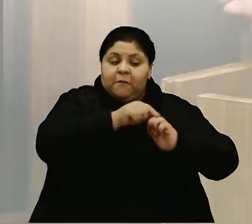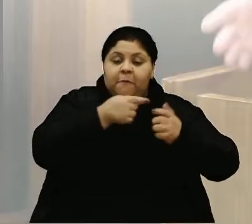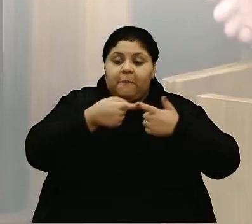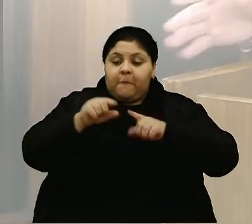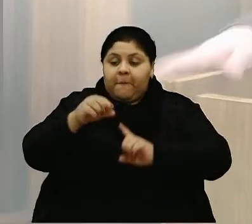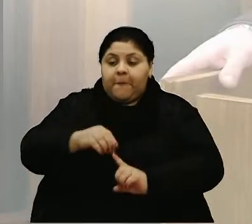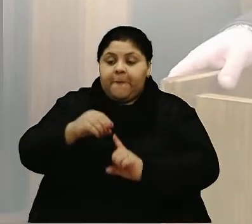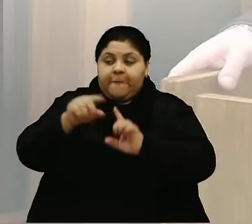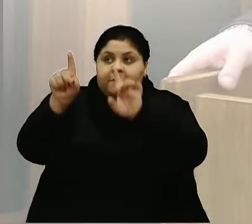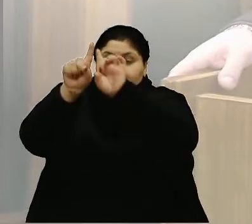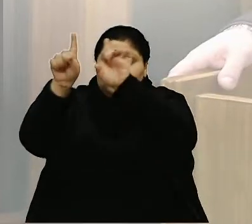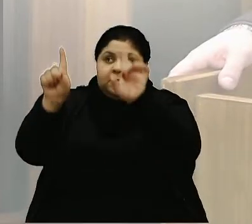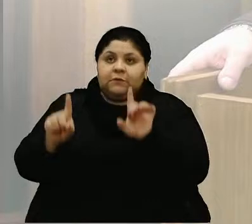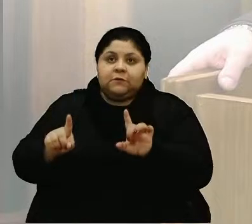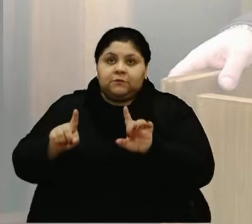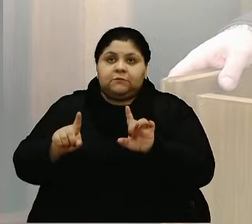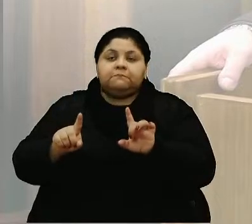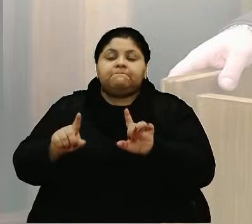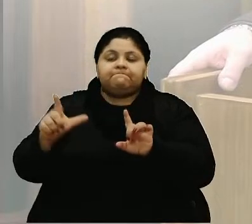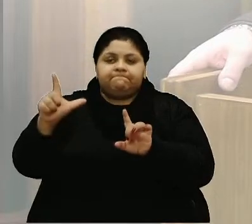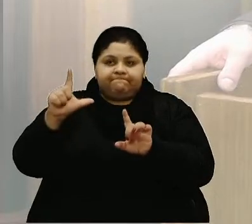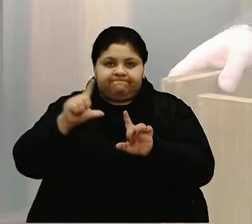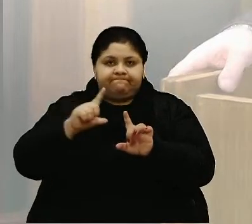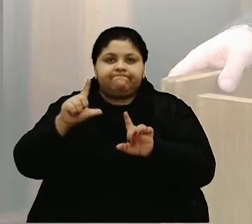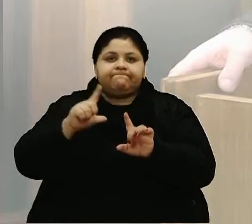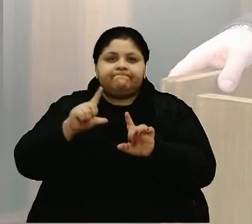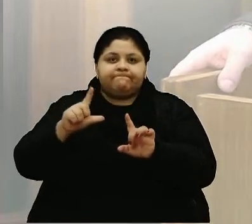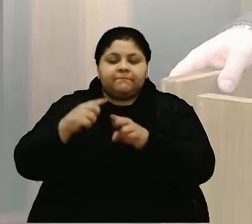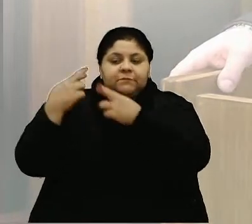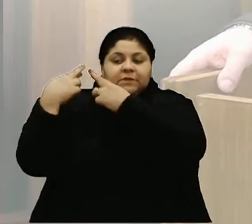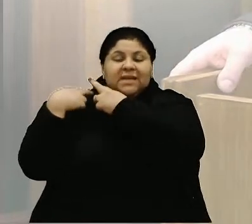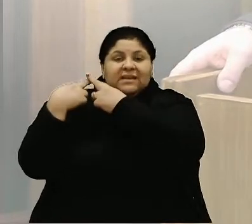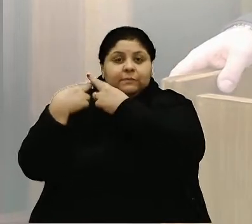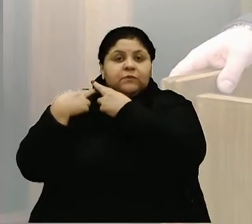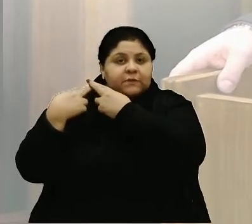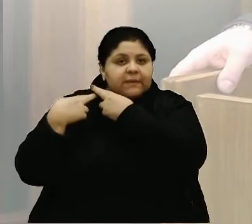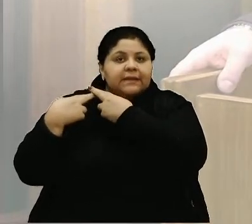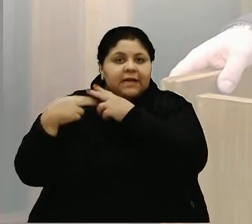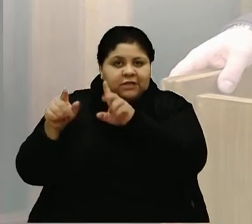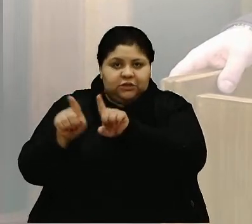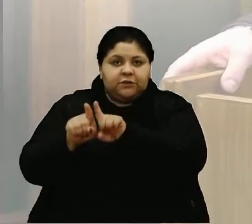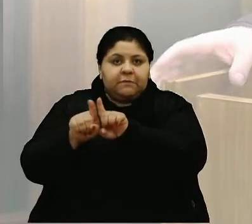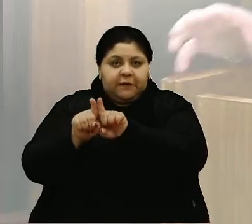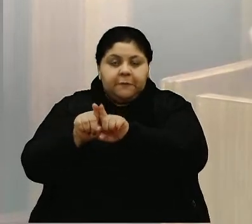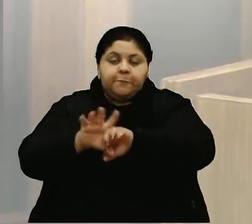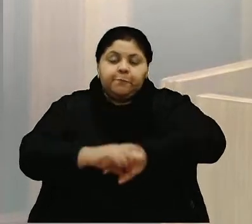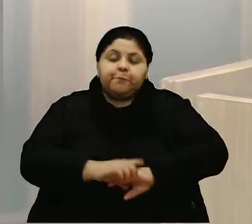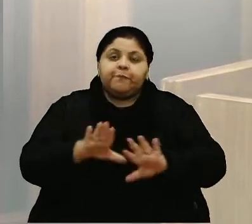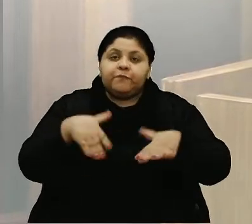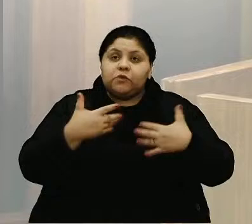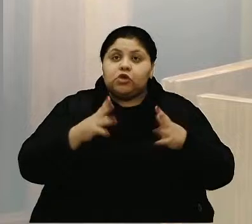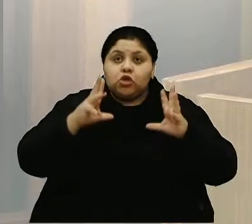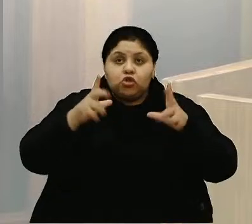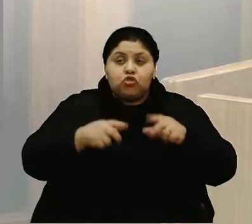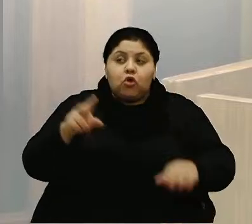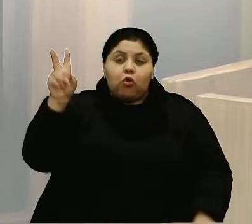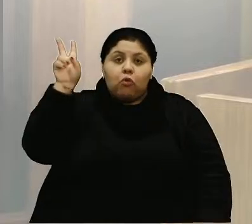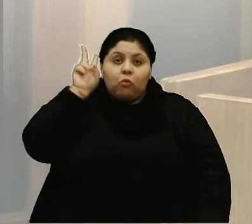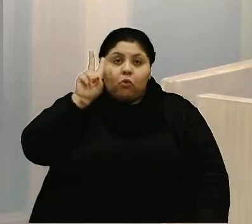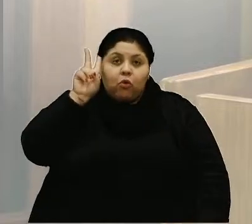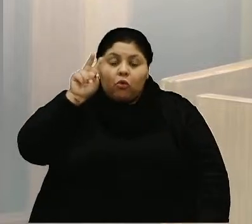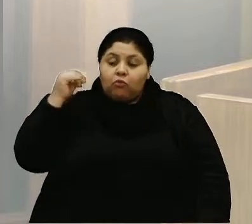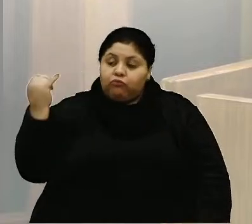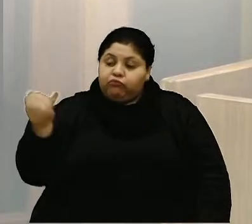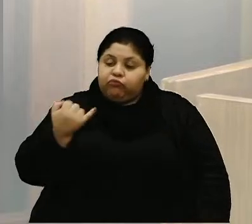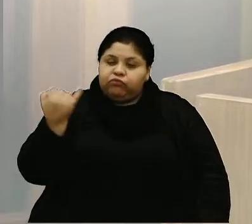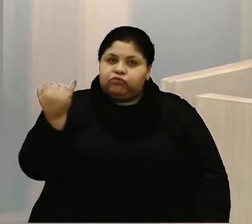os colaboradores da empresa, carregam nas suas costas. Então, todo esse histórico, toda essa